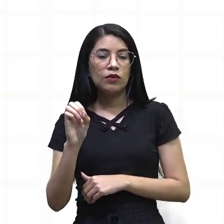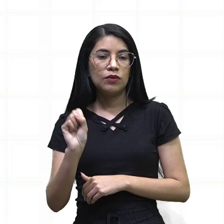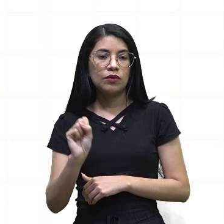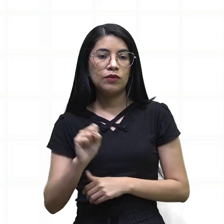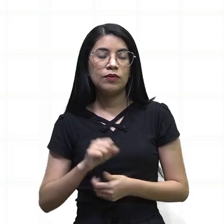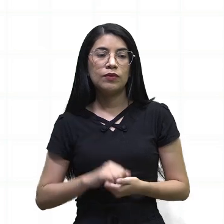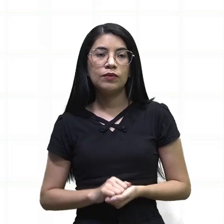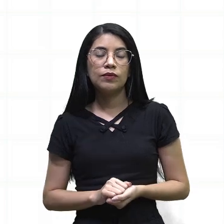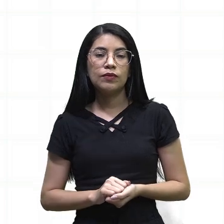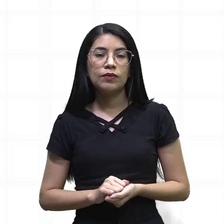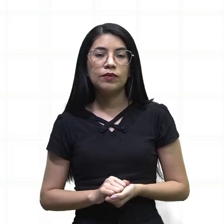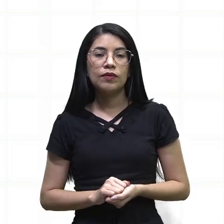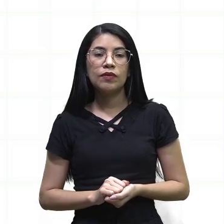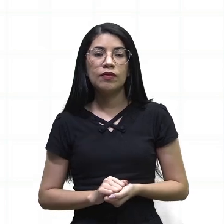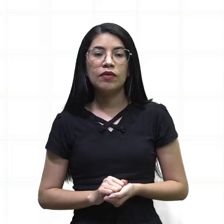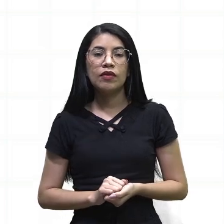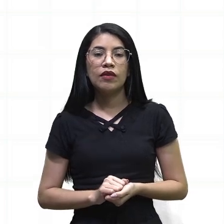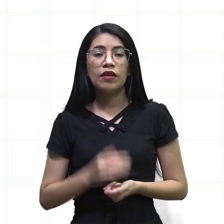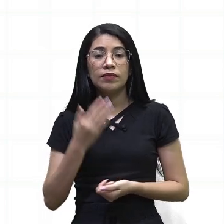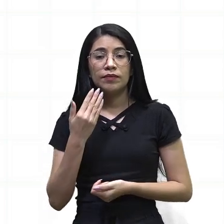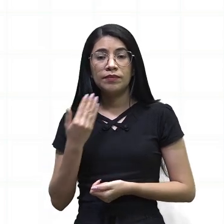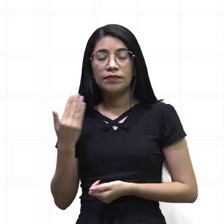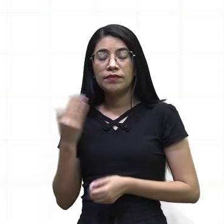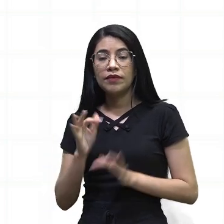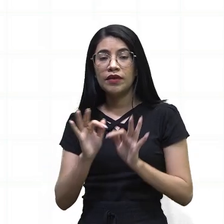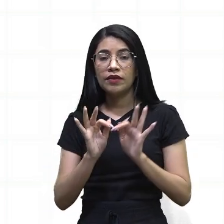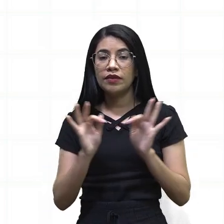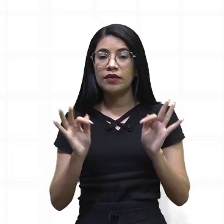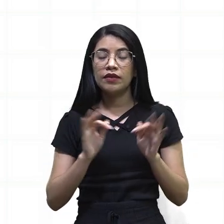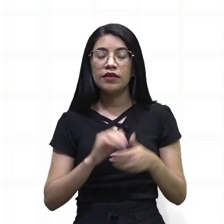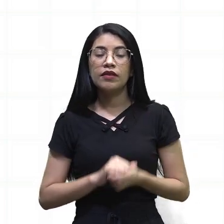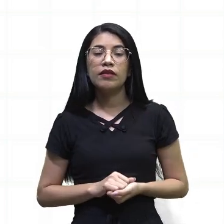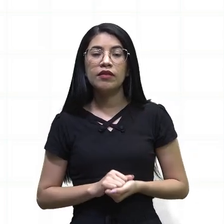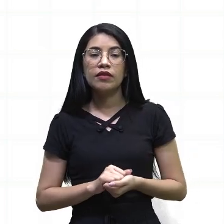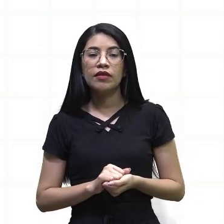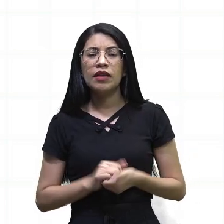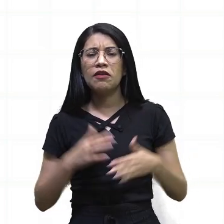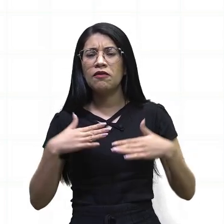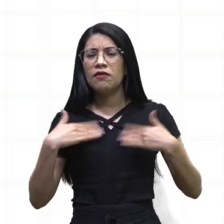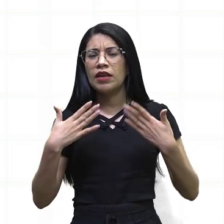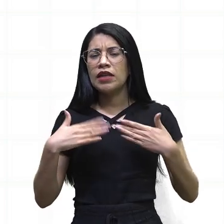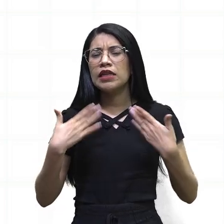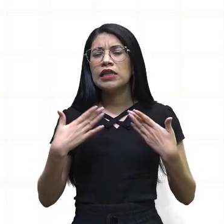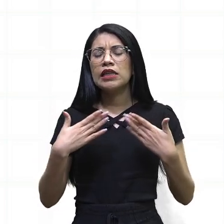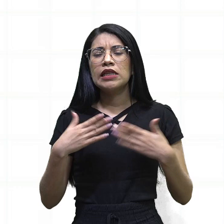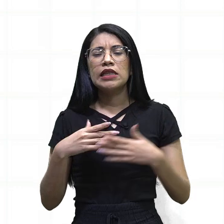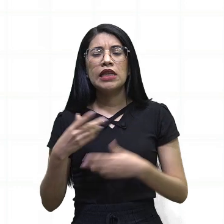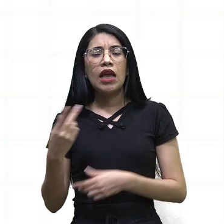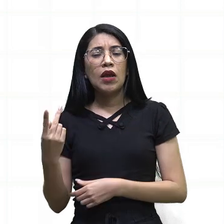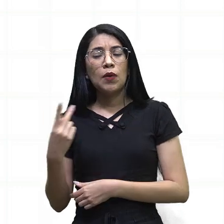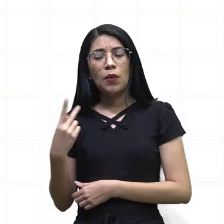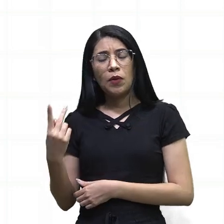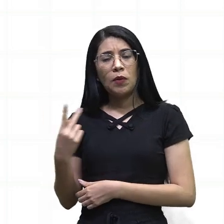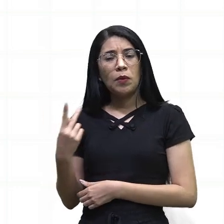bom? Empolgados e sem pensar muito, eu e meu amigo Bruno